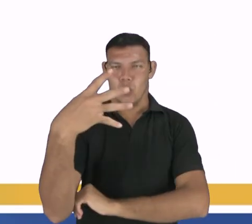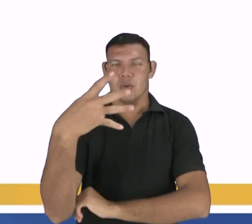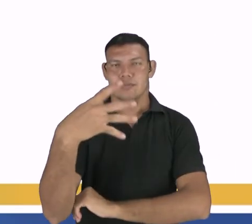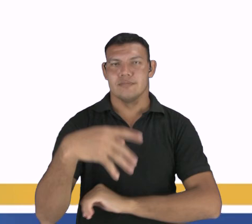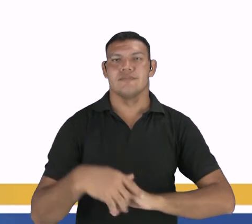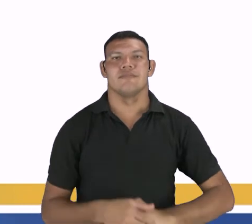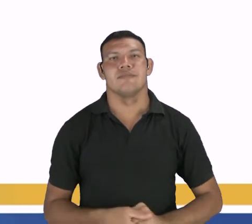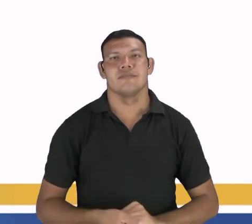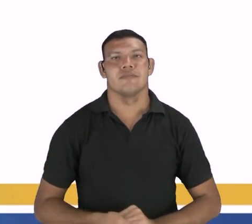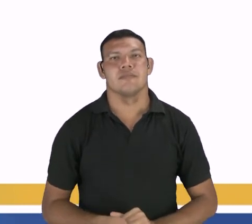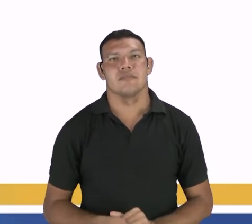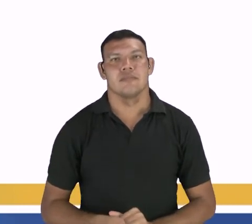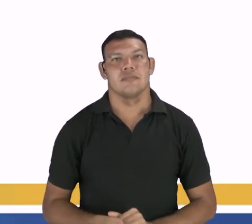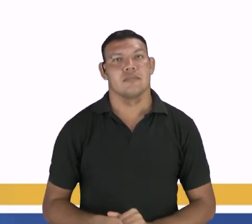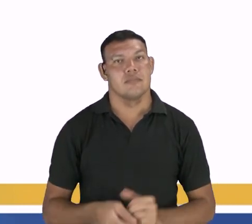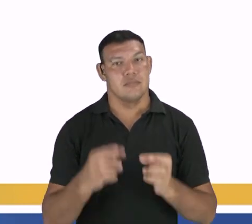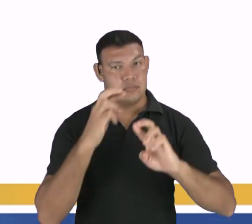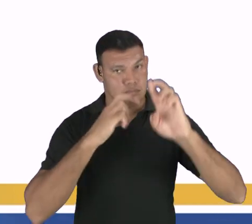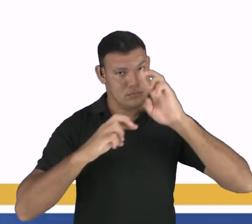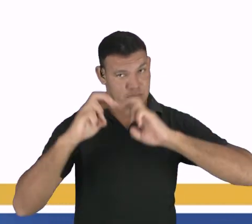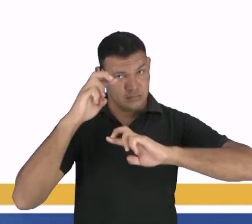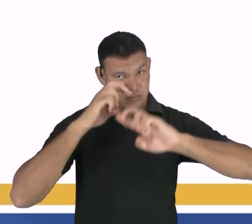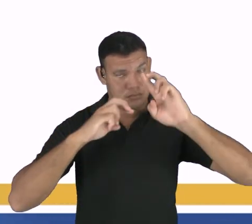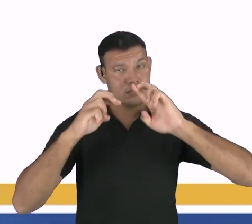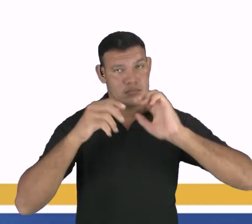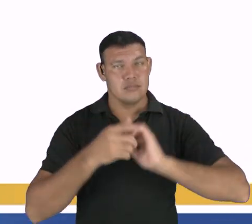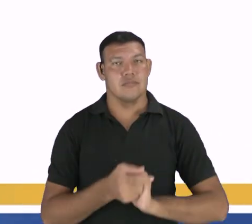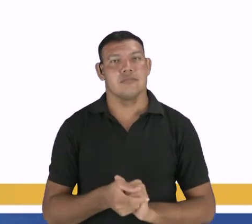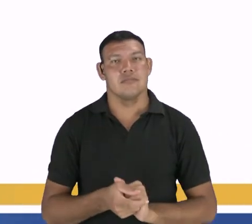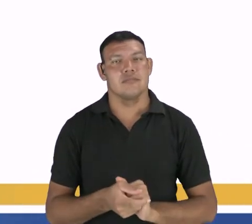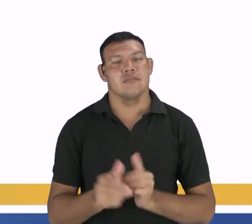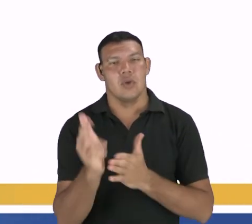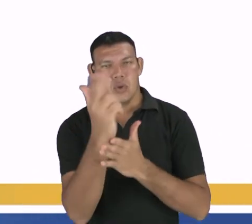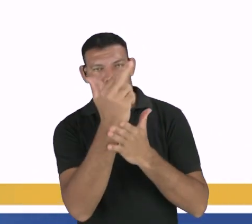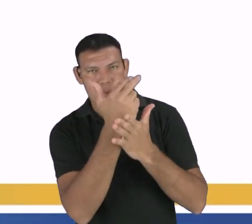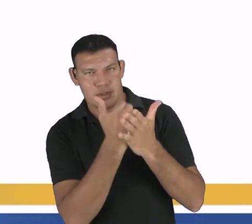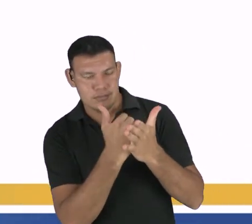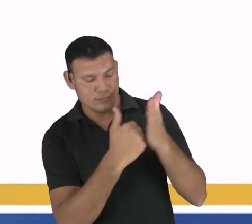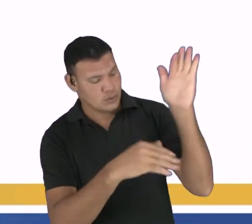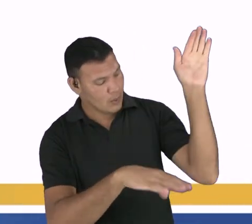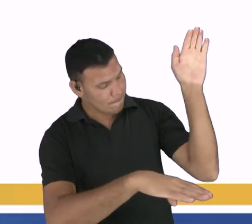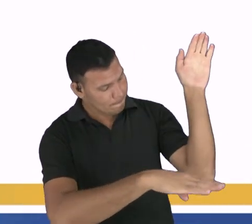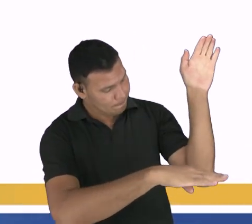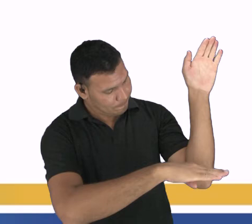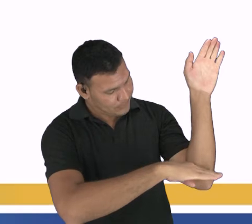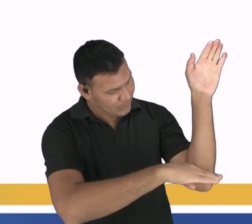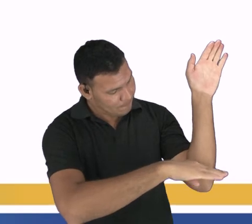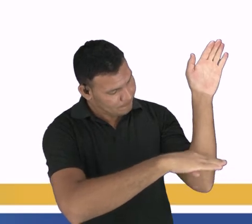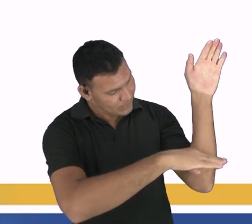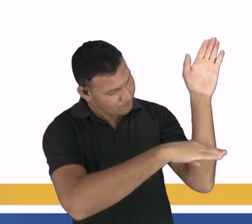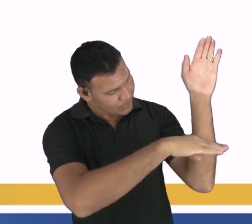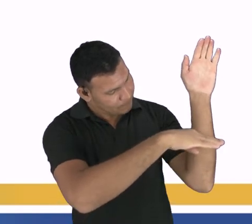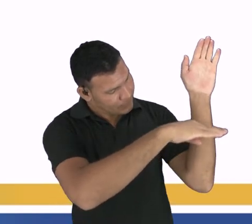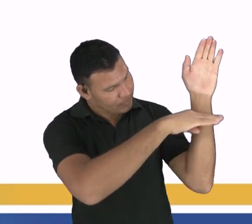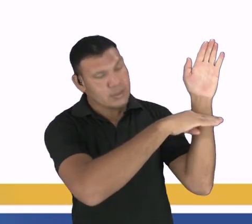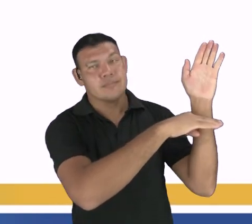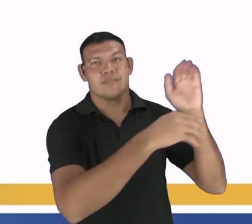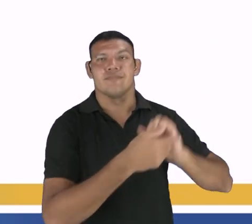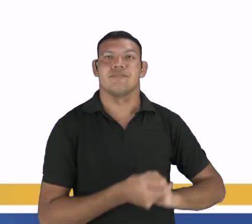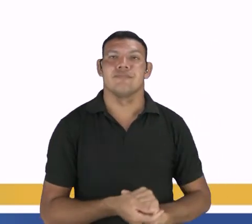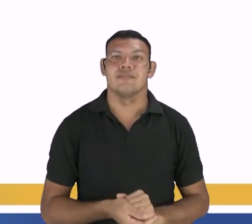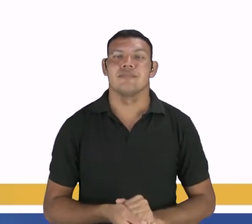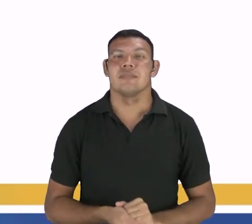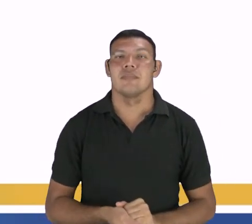andar, né, foi no quarto andar. Observe aí a diagramação feita aí na reta, né, que você pode identificar isso